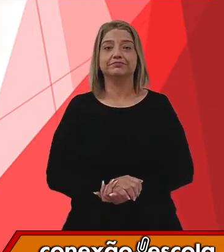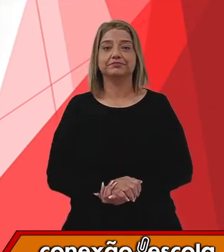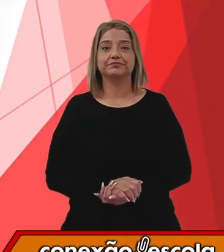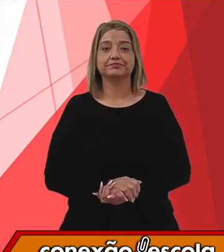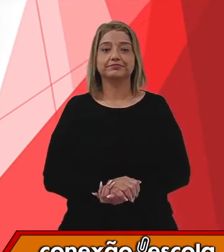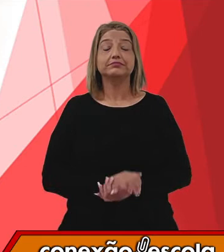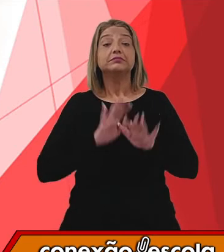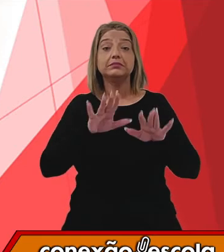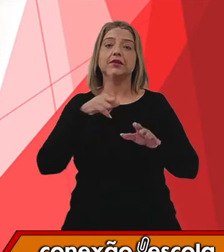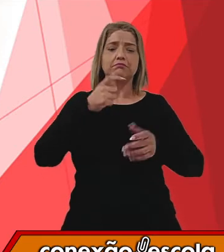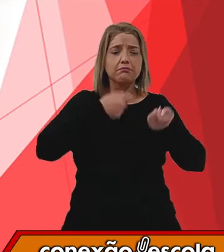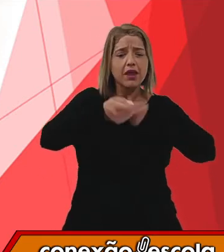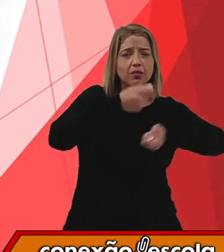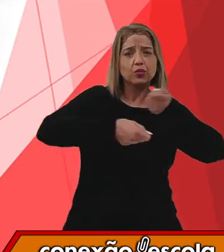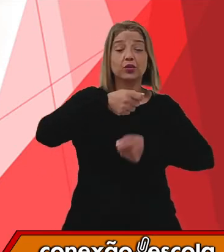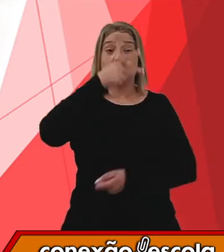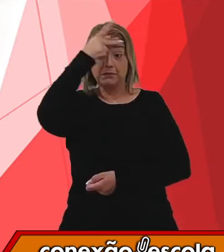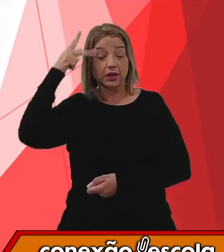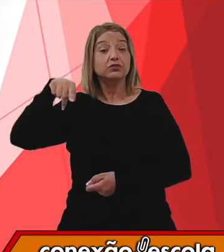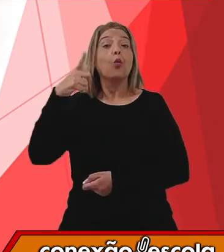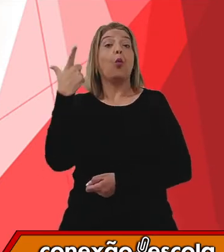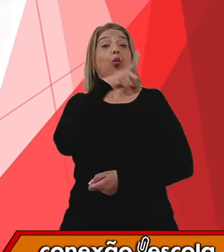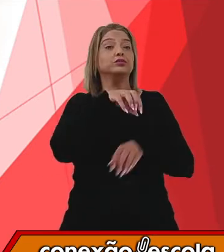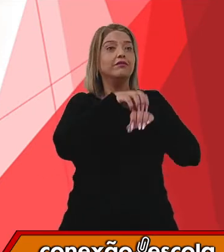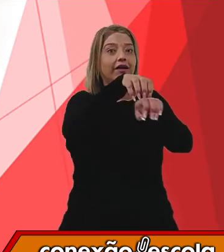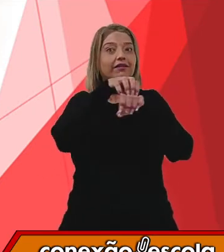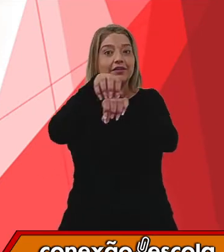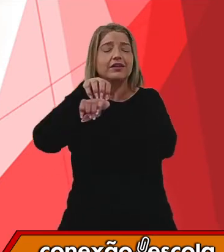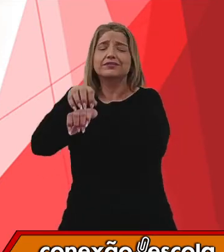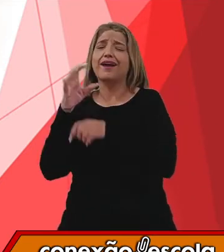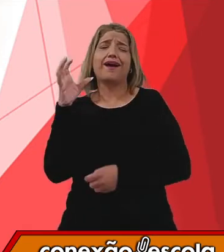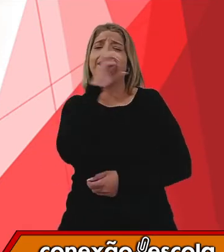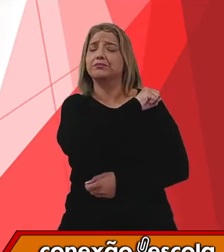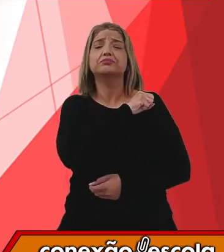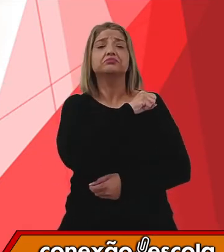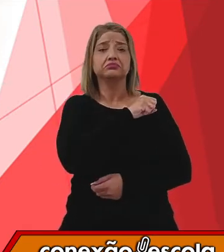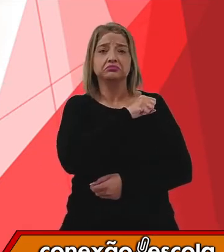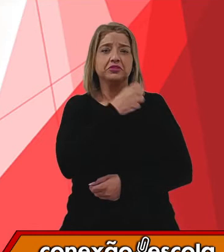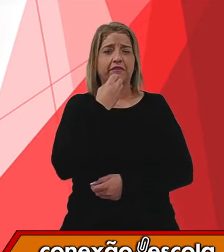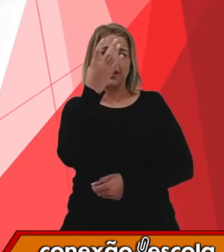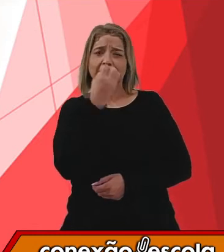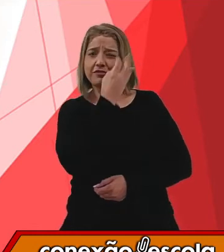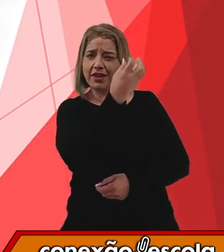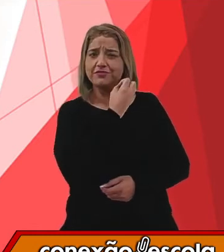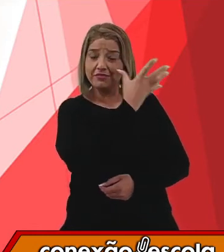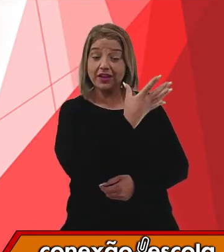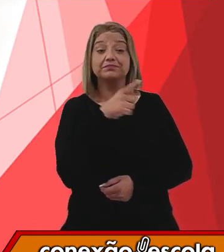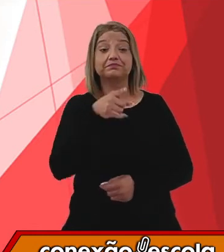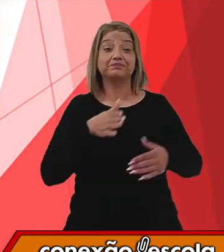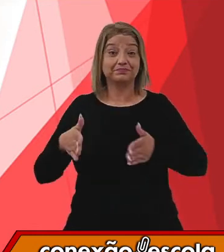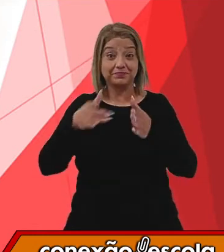as mercadorias e as pessoas podem se deslocar rapidamente de um lugar para o outro. Essa é a